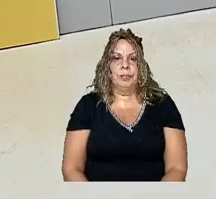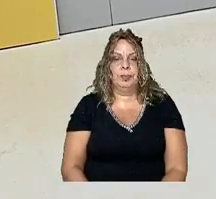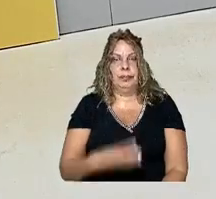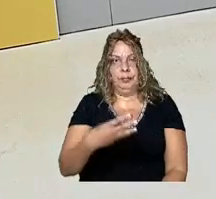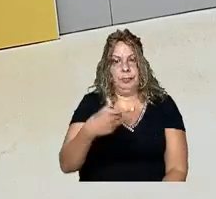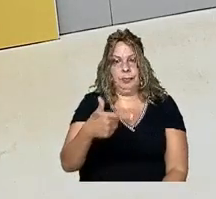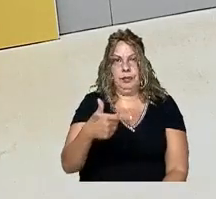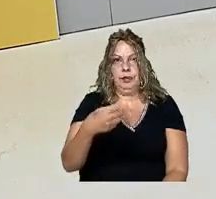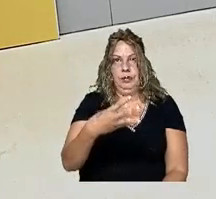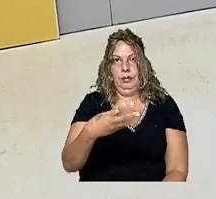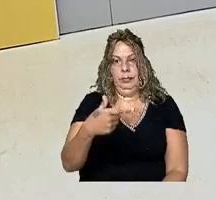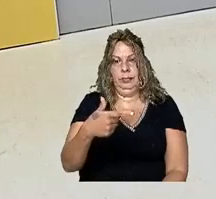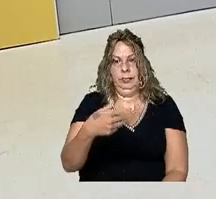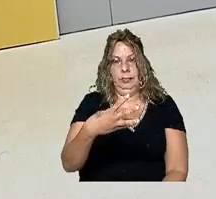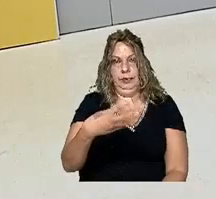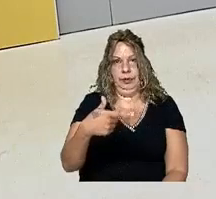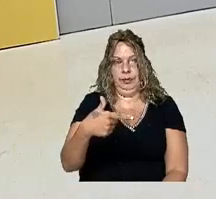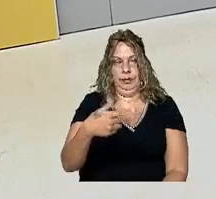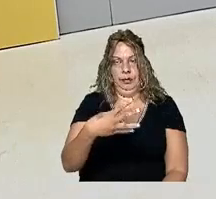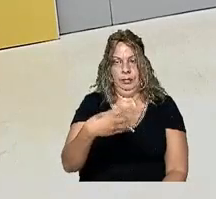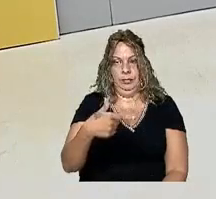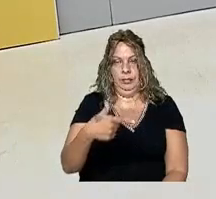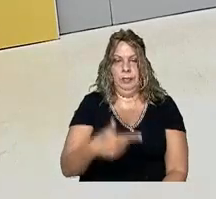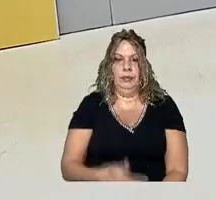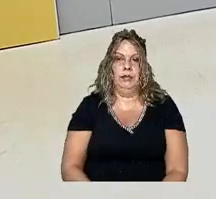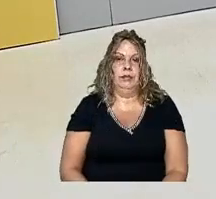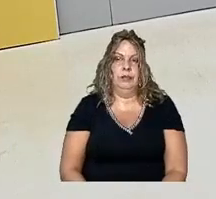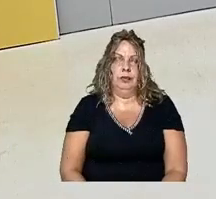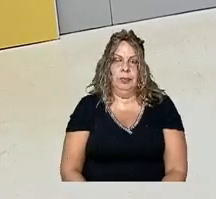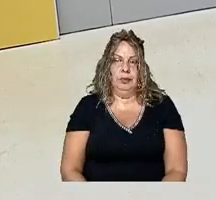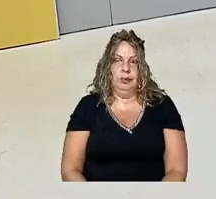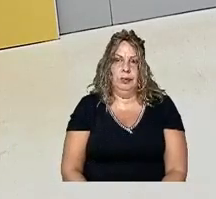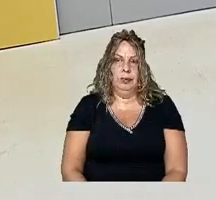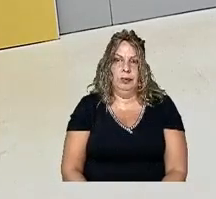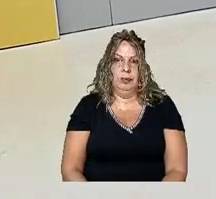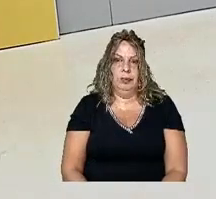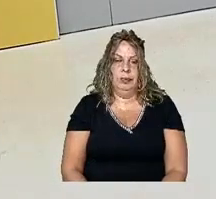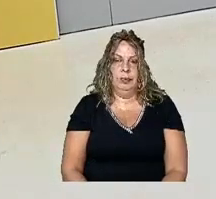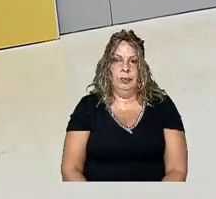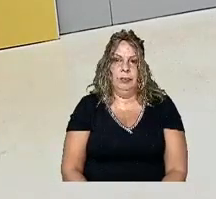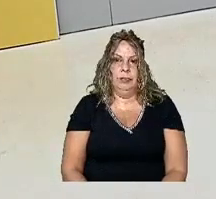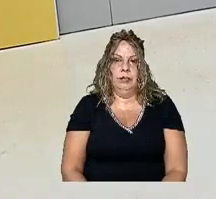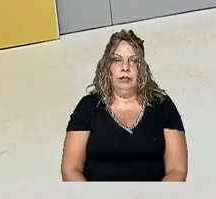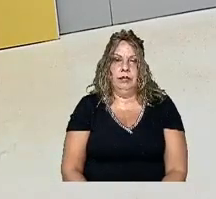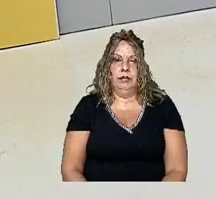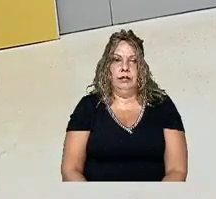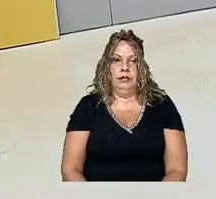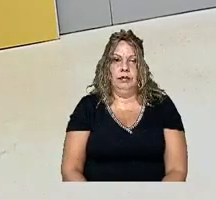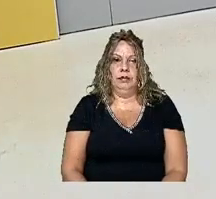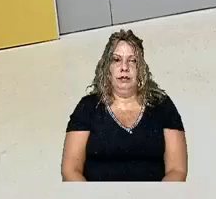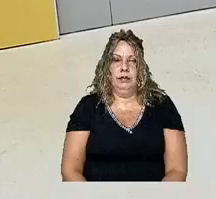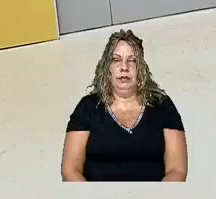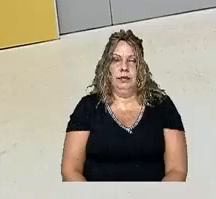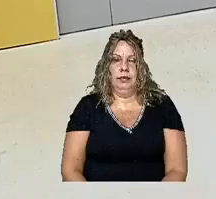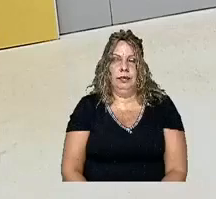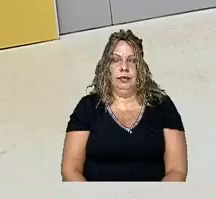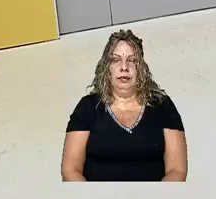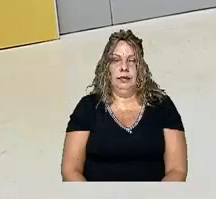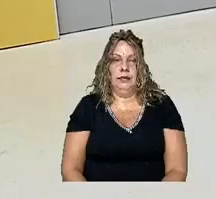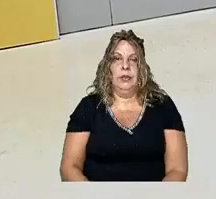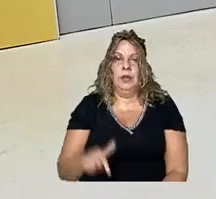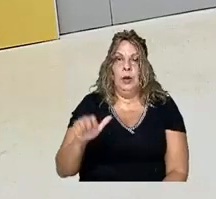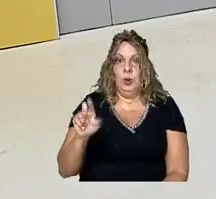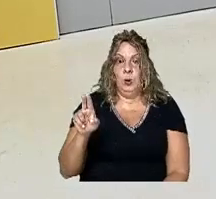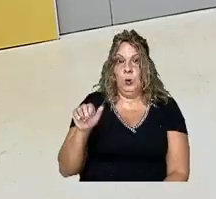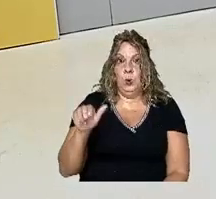o 42, hein, Aninha? 42, 42, vamos que vamos, Luana de Jesus, um beijo pra